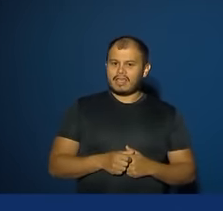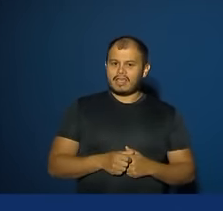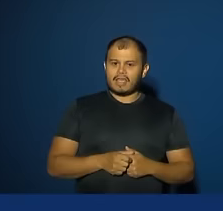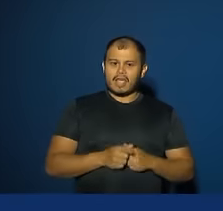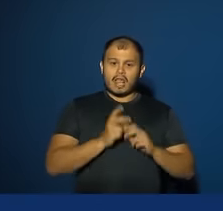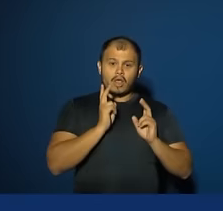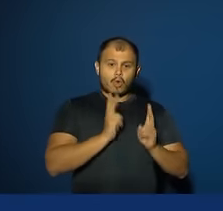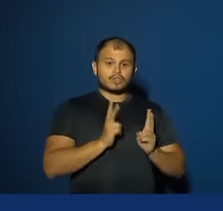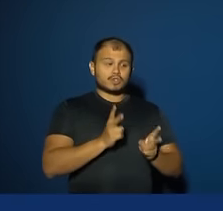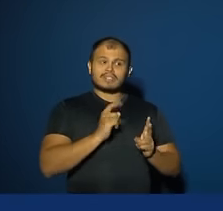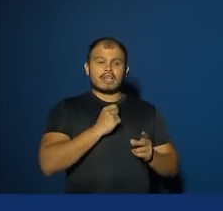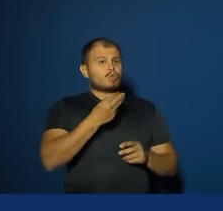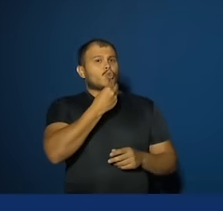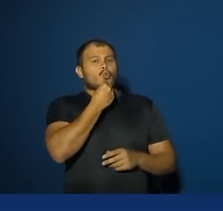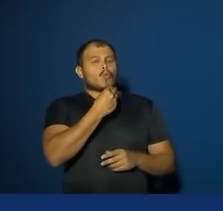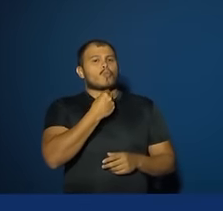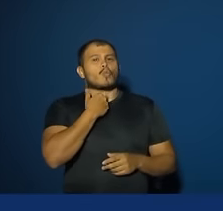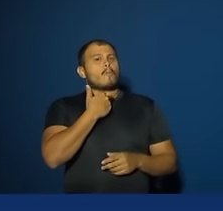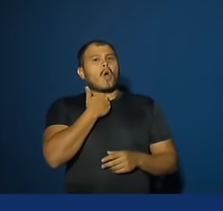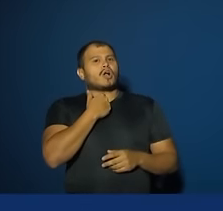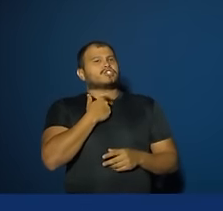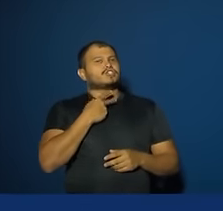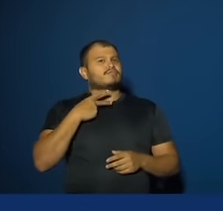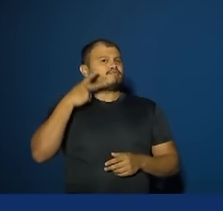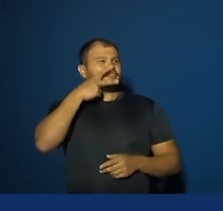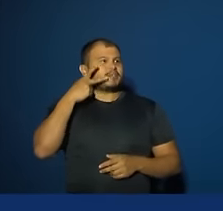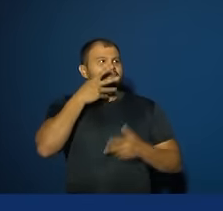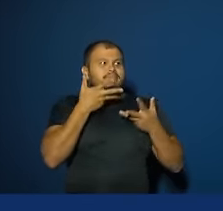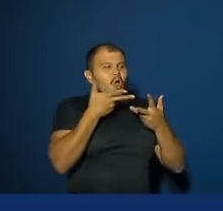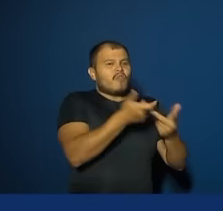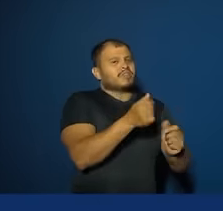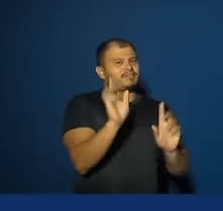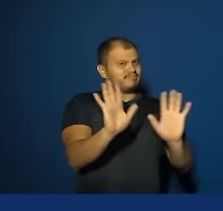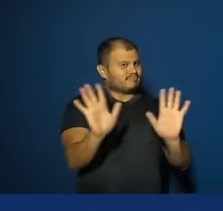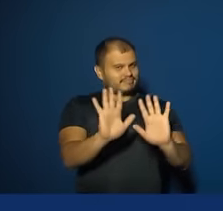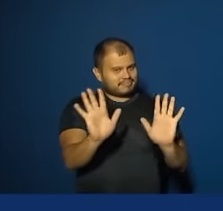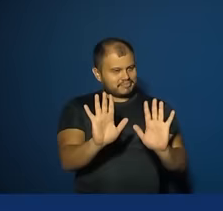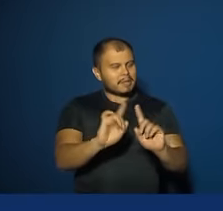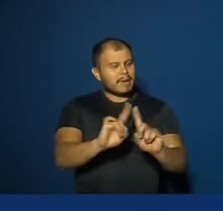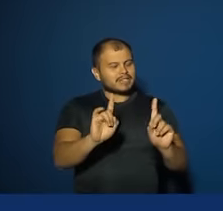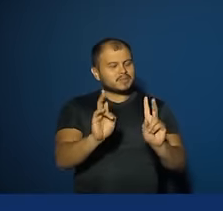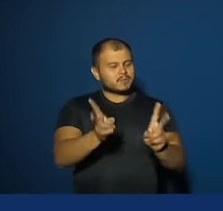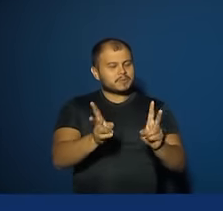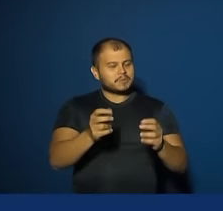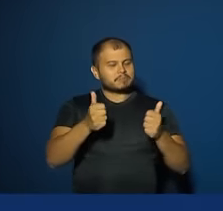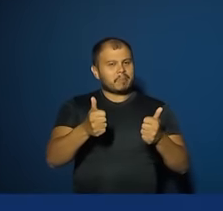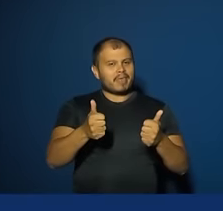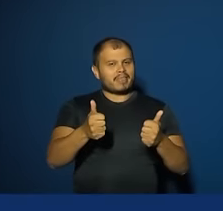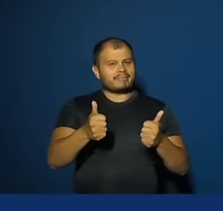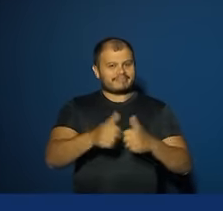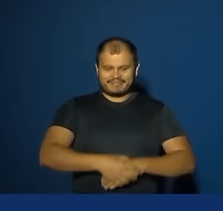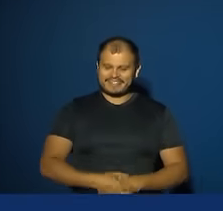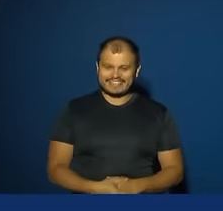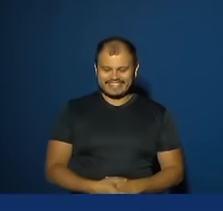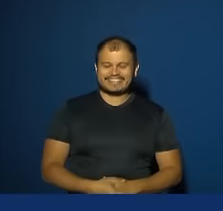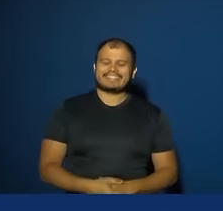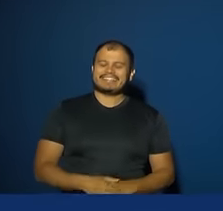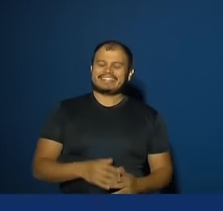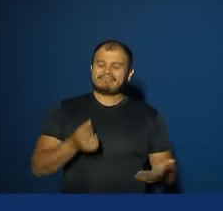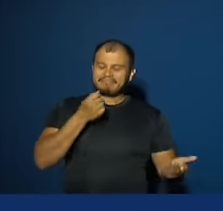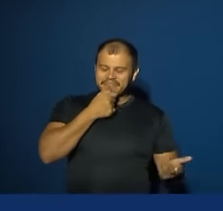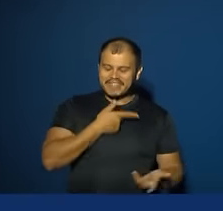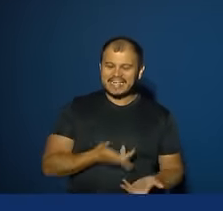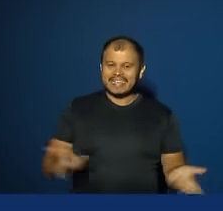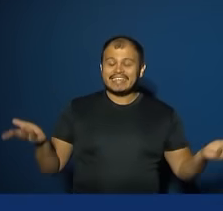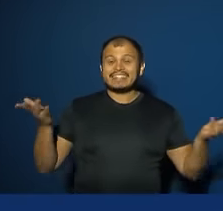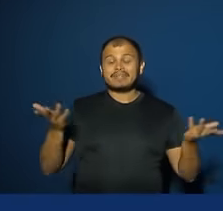poder ser convidado para um tasting né mas ele tá se comportando bem eu acho William Se você pegar